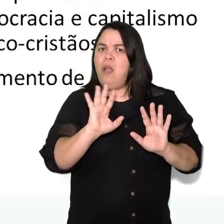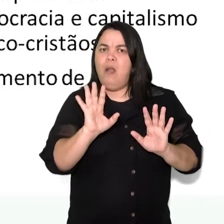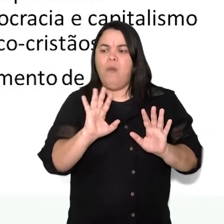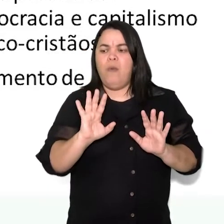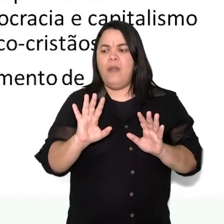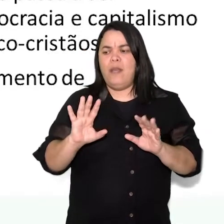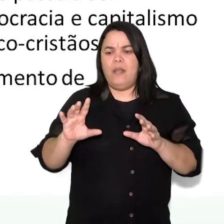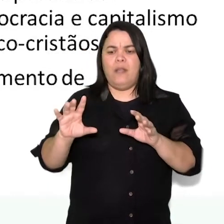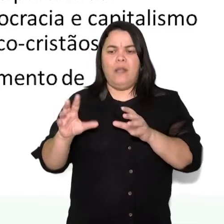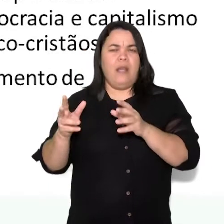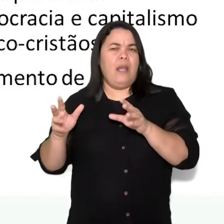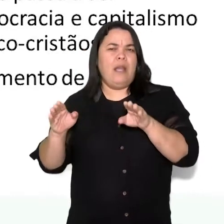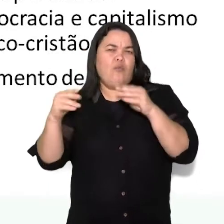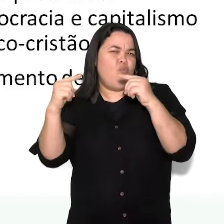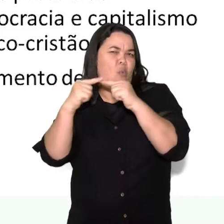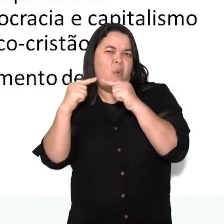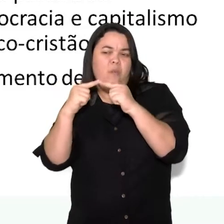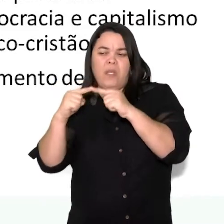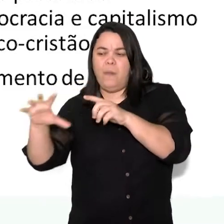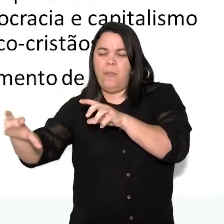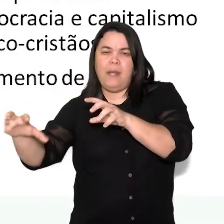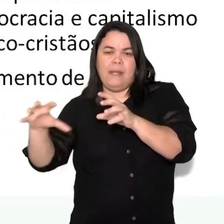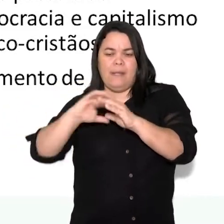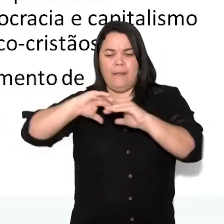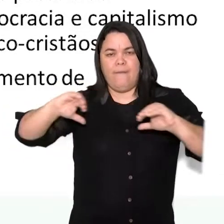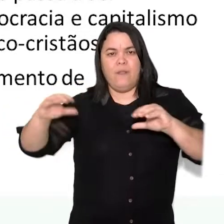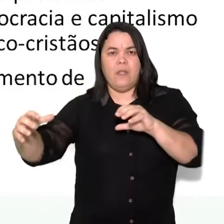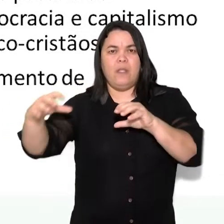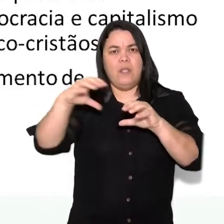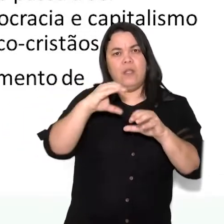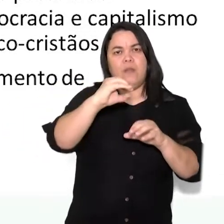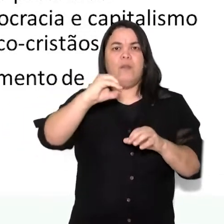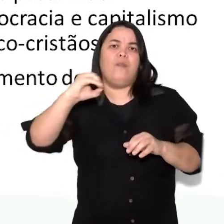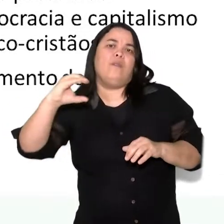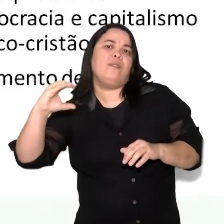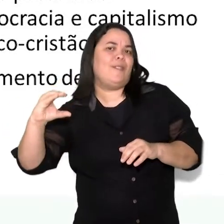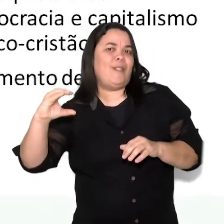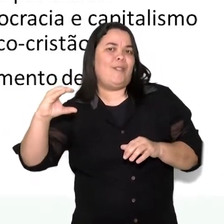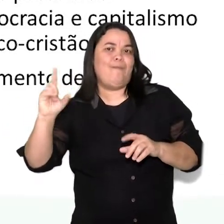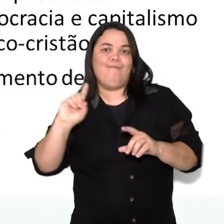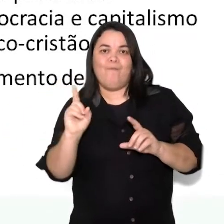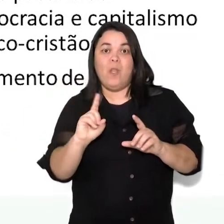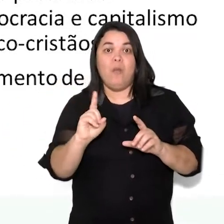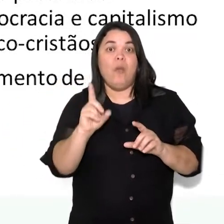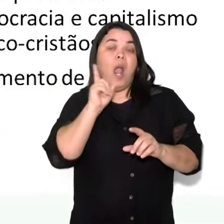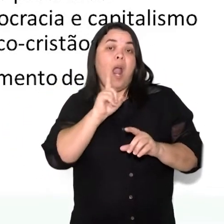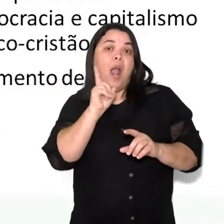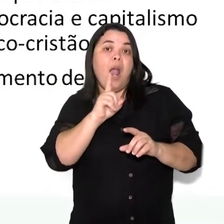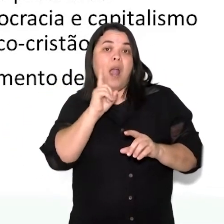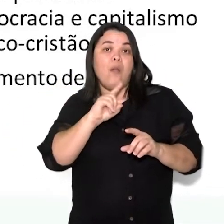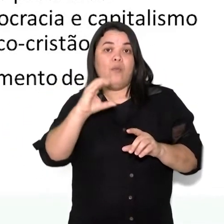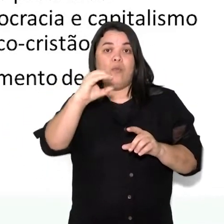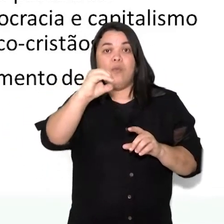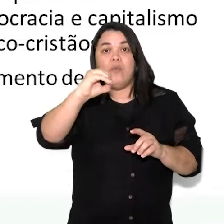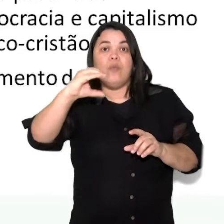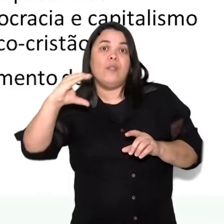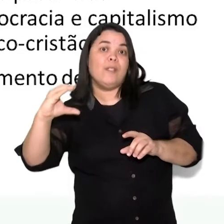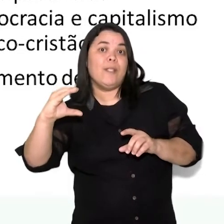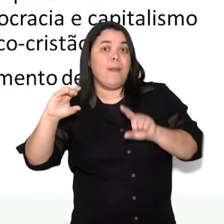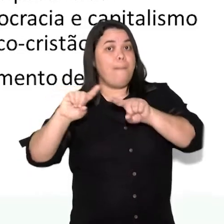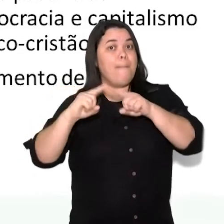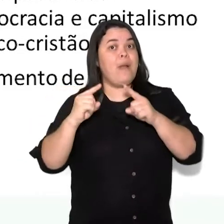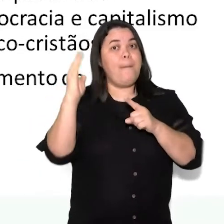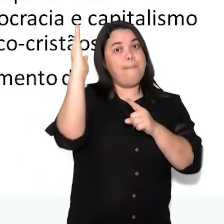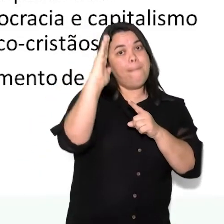no Ocidente. Enquanto os Estados Unidos e Portugal são indiscutivelmente ocidentais, a classificação de países como Brasil e Argentina não